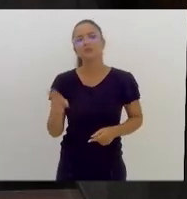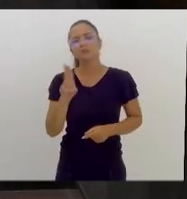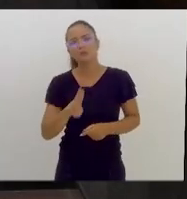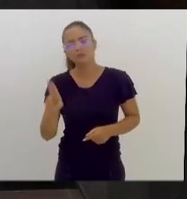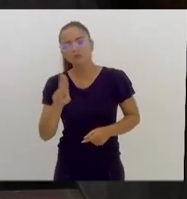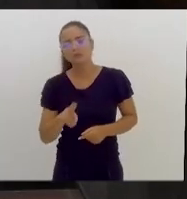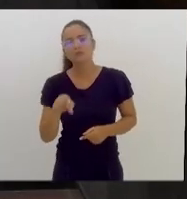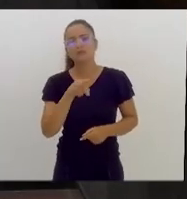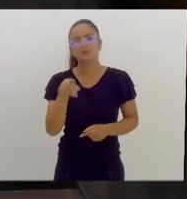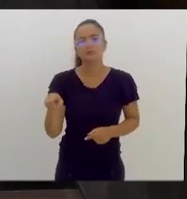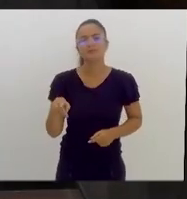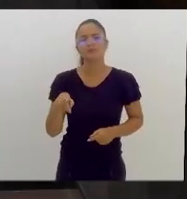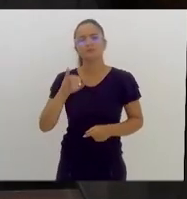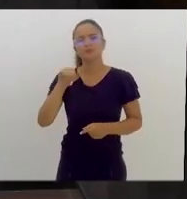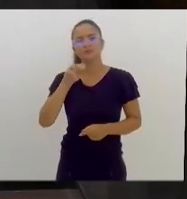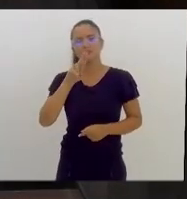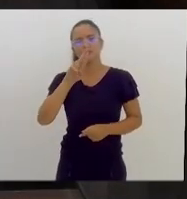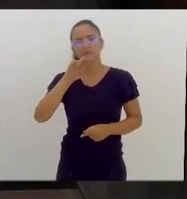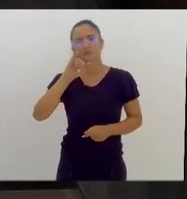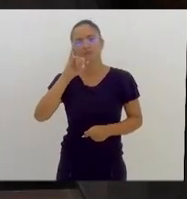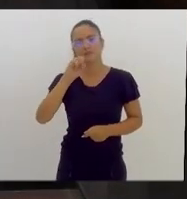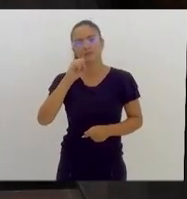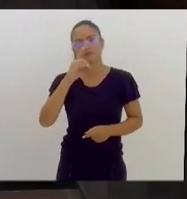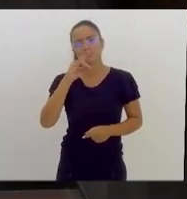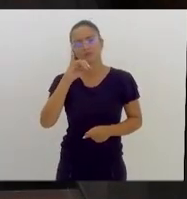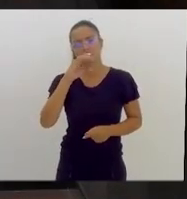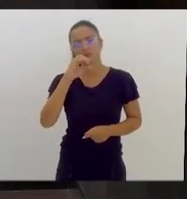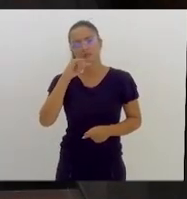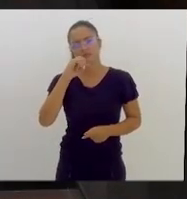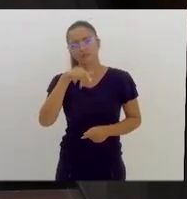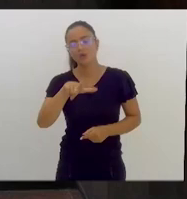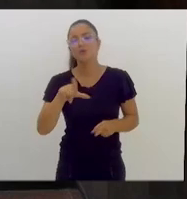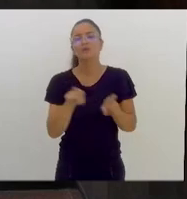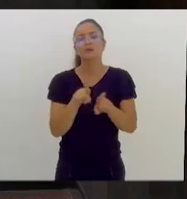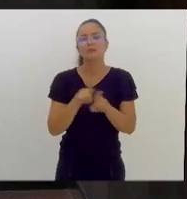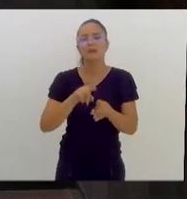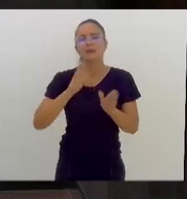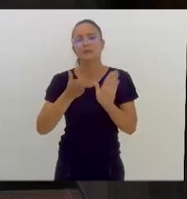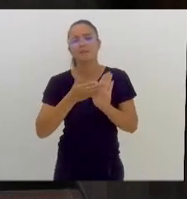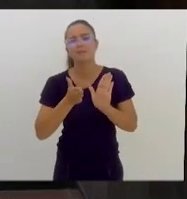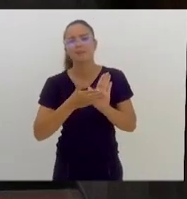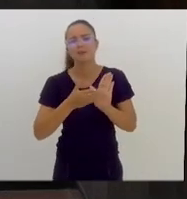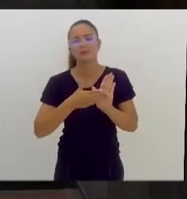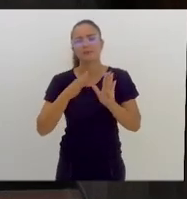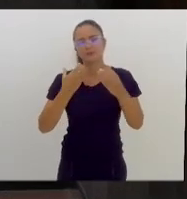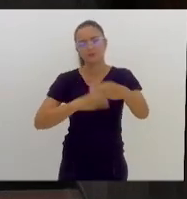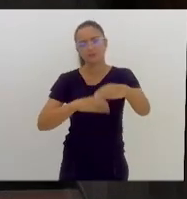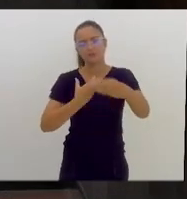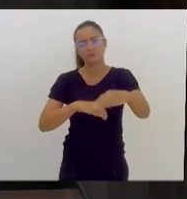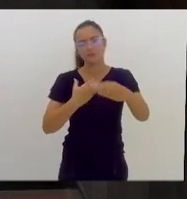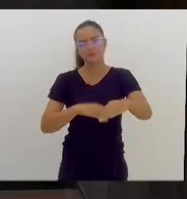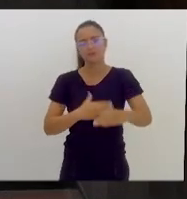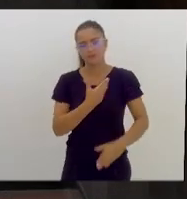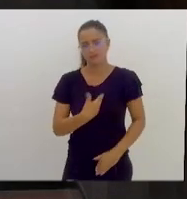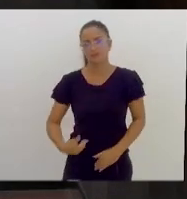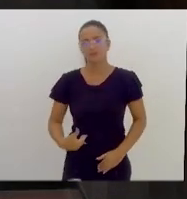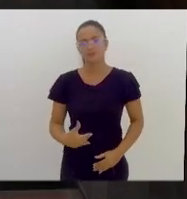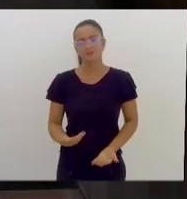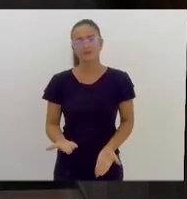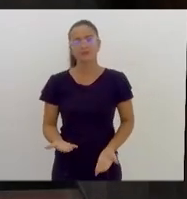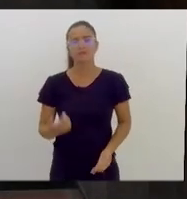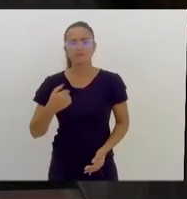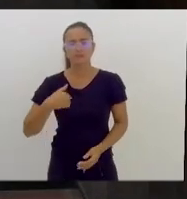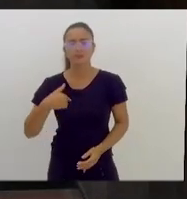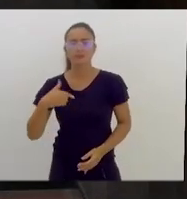jurisdicional ao servidor público militar no Estado do Rio de Janeiro e, sobretudo, a pauta do concurso público. Além disso, sou membro titular de tantas